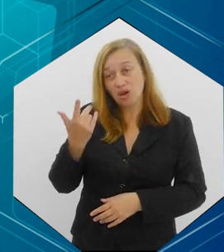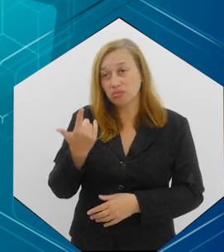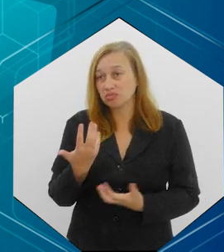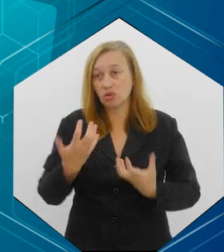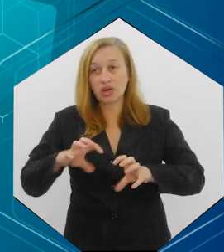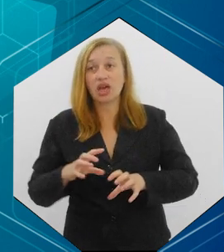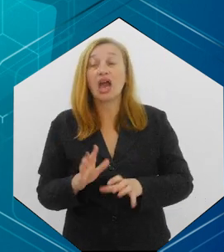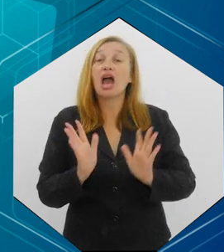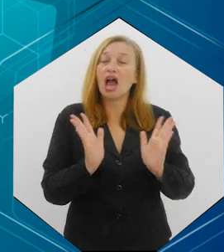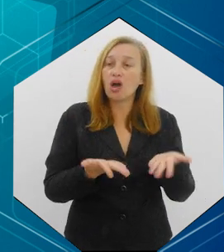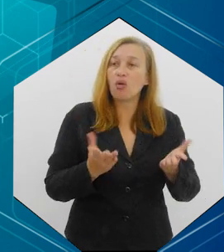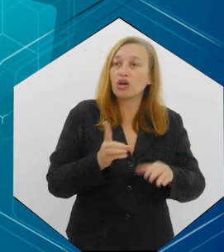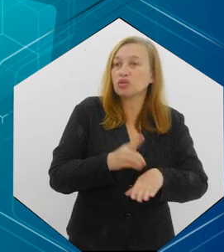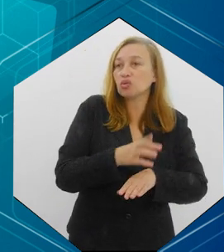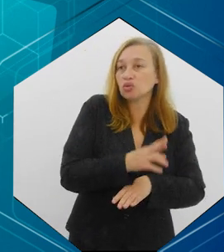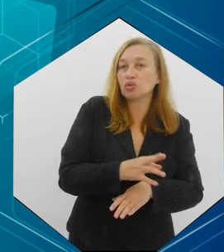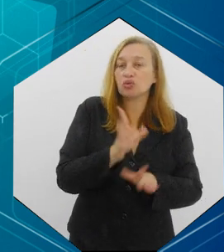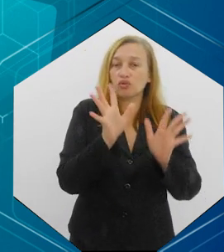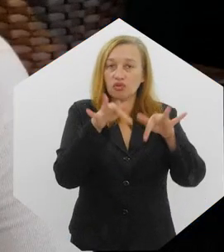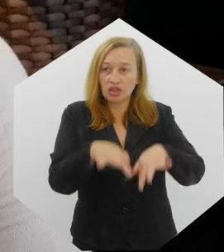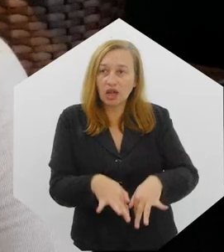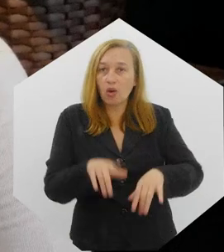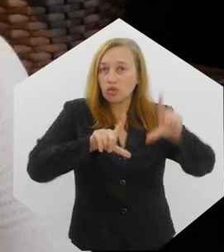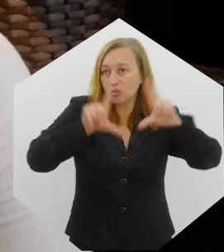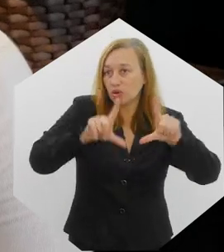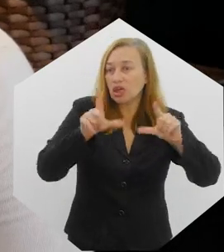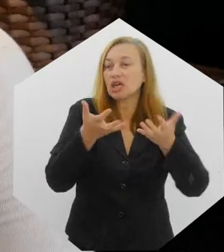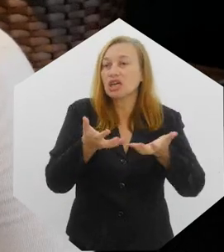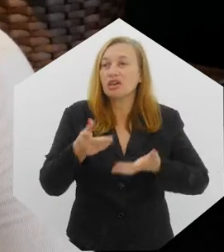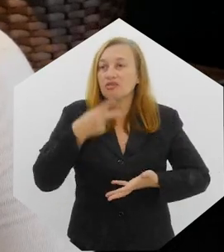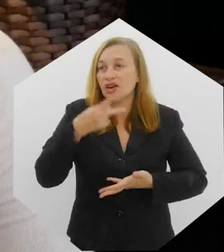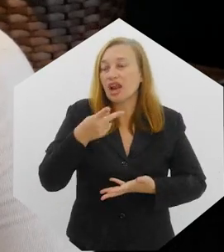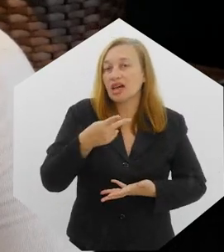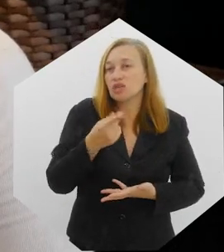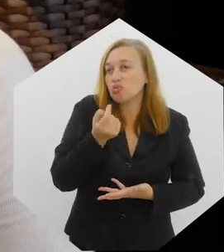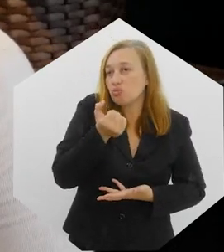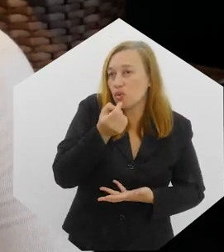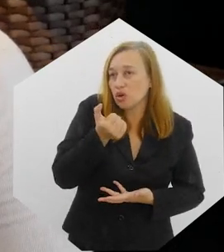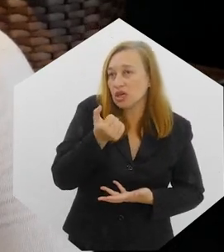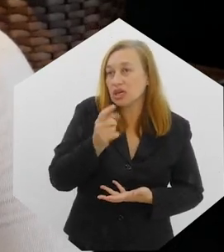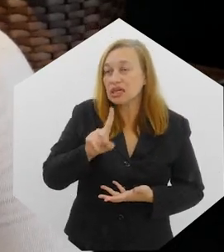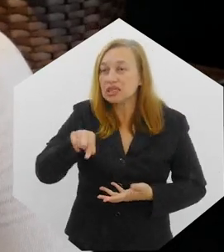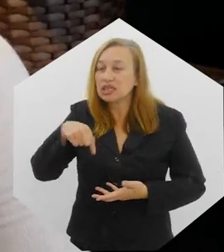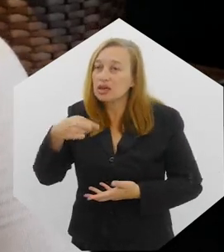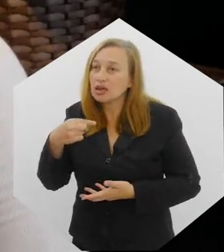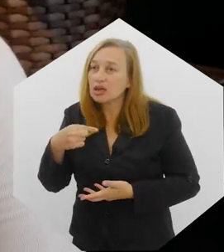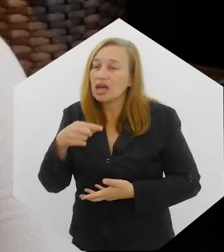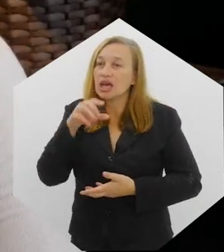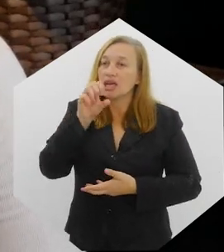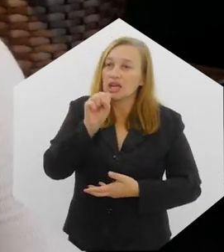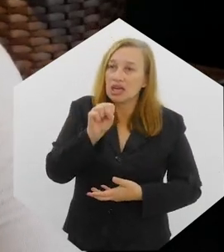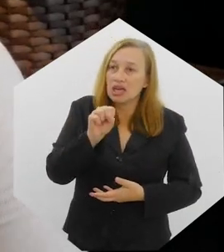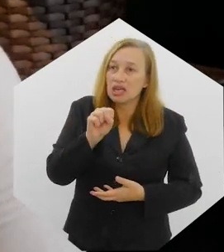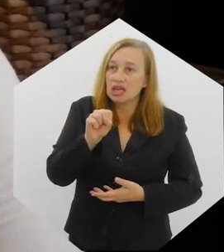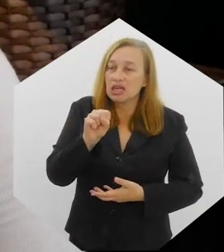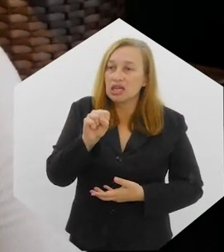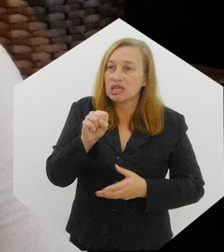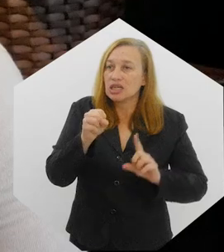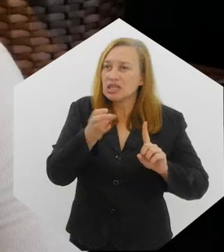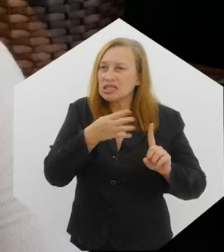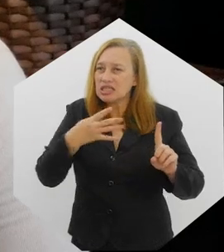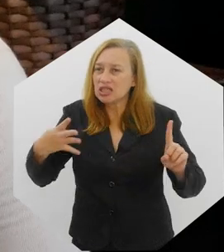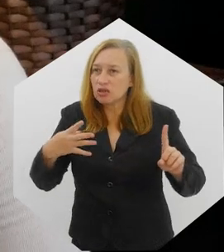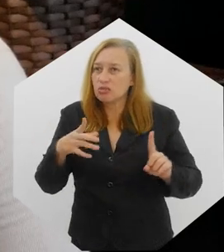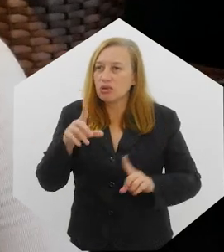recusa. Agora, doutores, encaminhando aí para o final do nosso programa, eu queria que vocês falassem um pouquinho sobre a síndrome